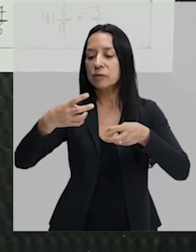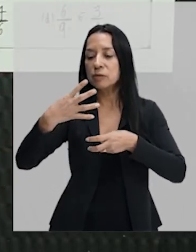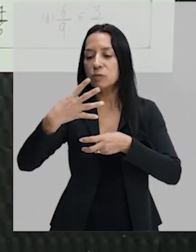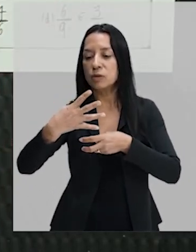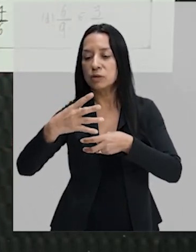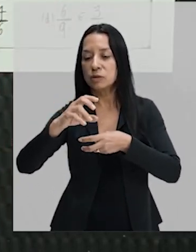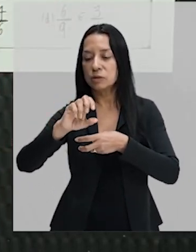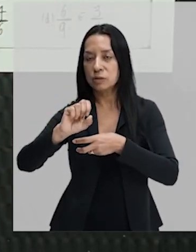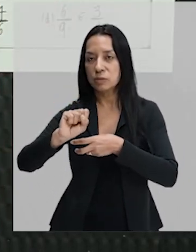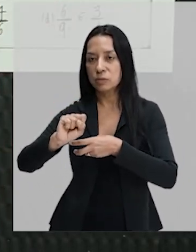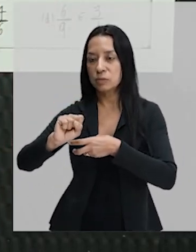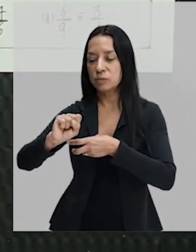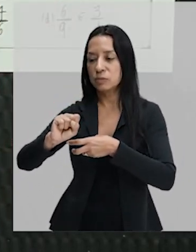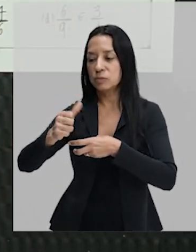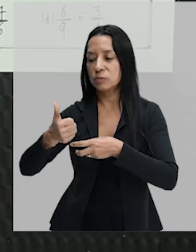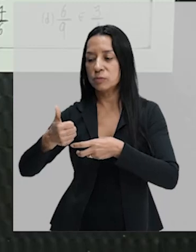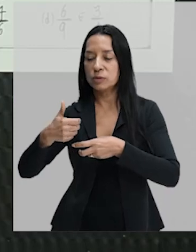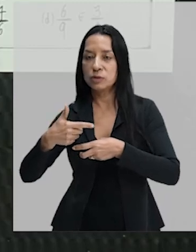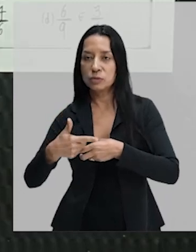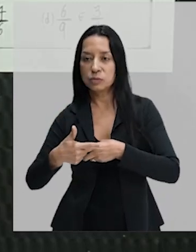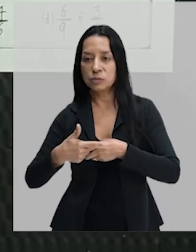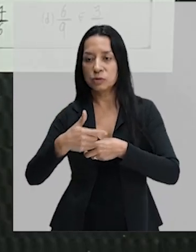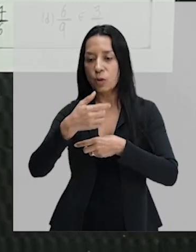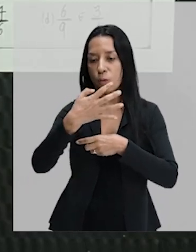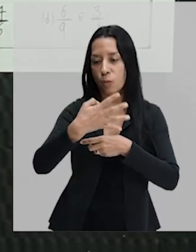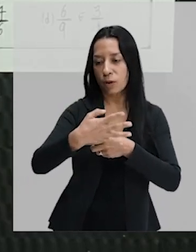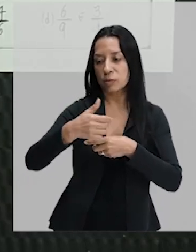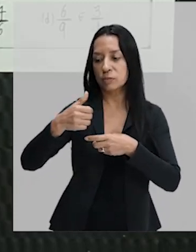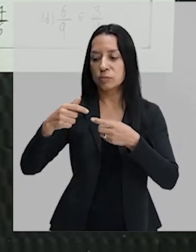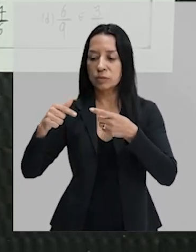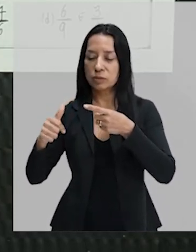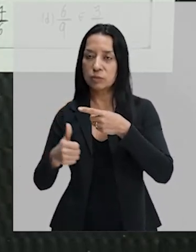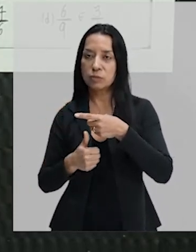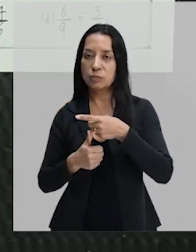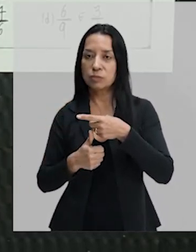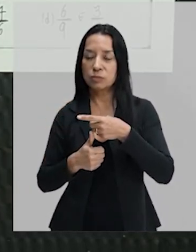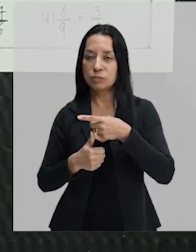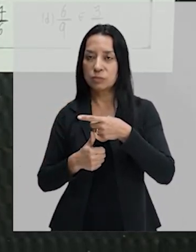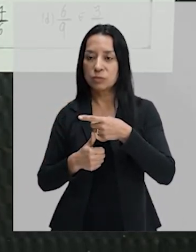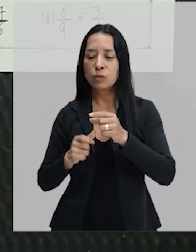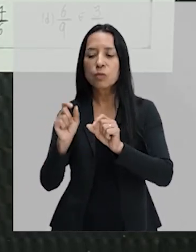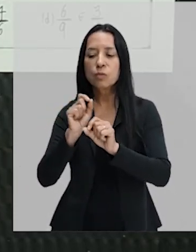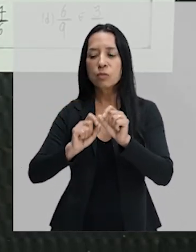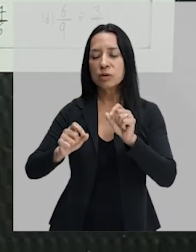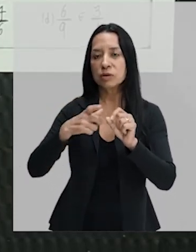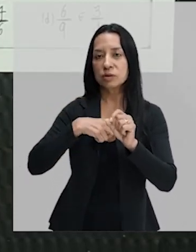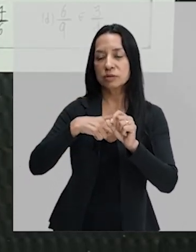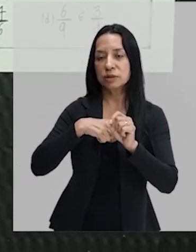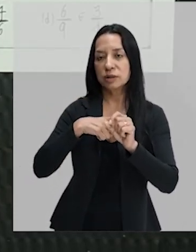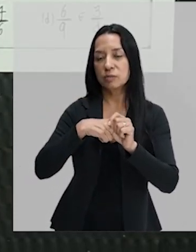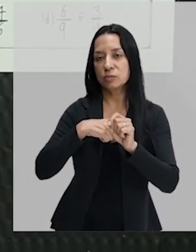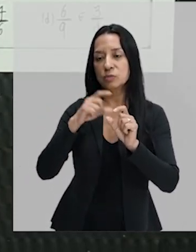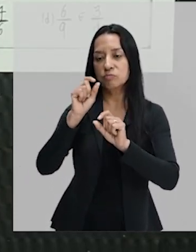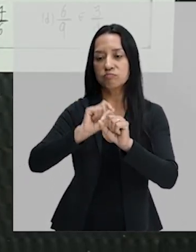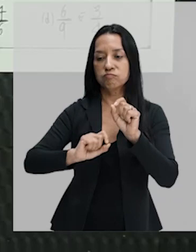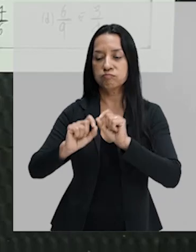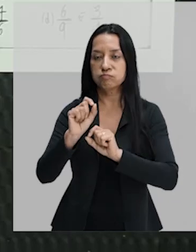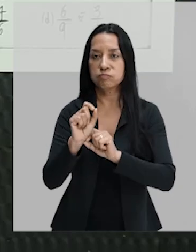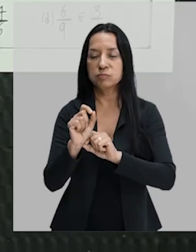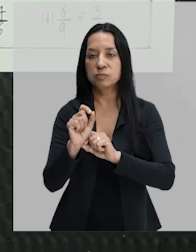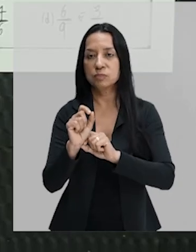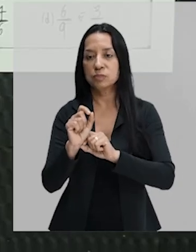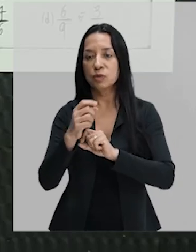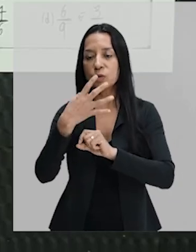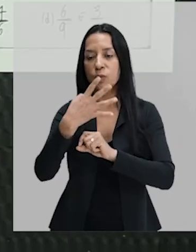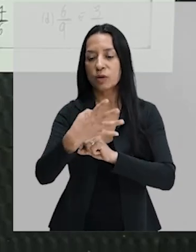12 deu 4 para 1 e 100 sobre 25 deu 4 para 1. Então, o que nós temos aqui? Eu posso dizer com isso, ó,